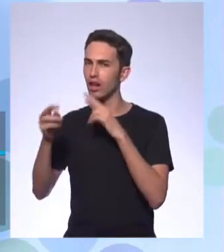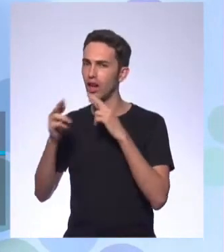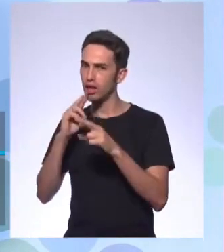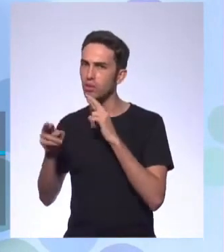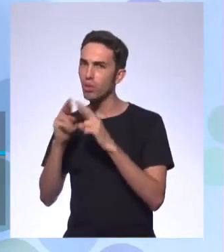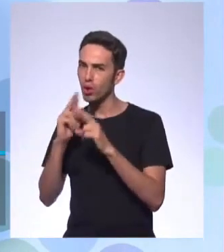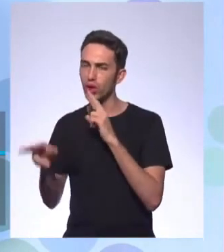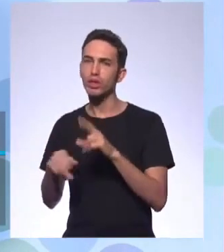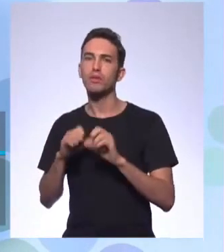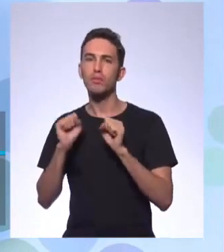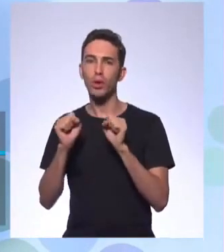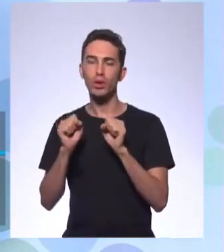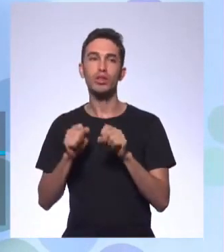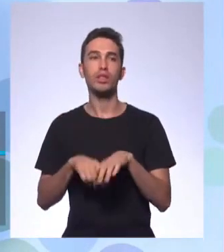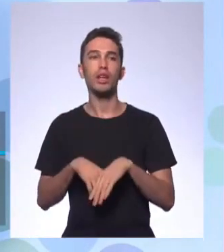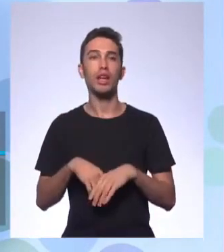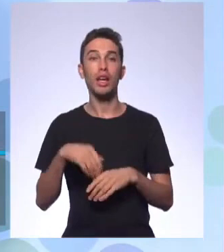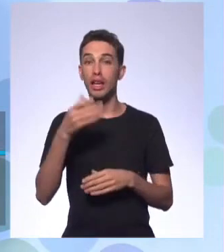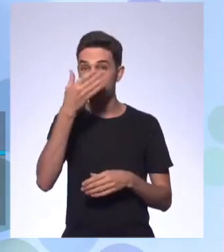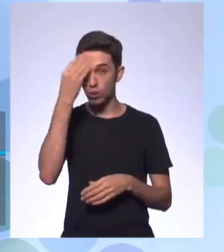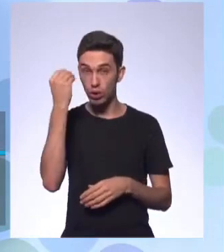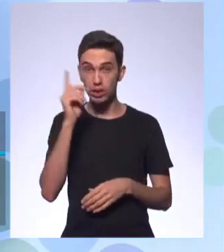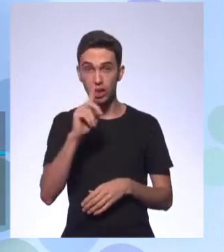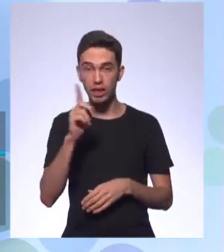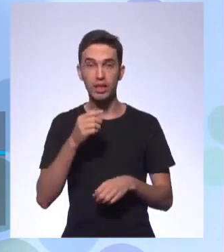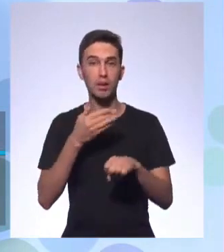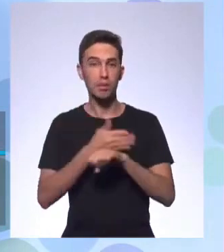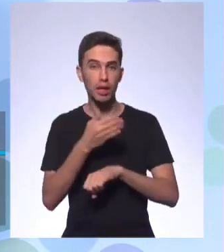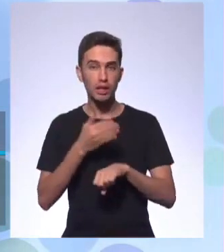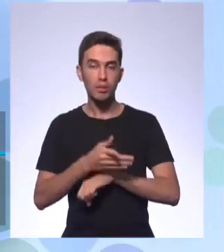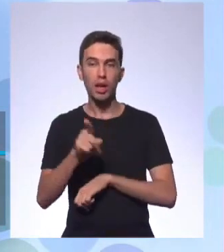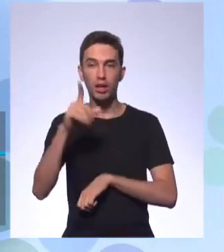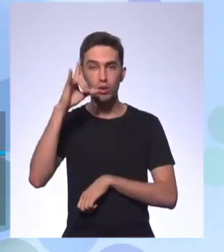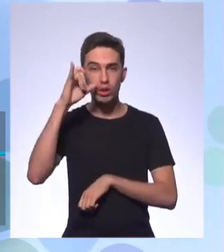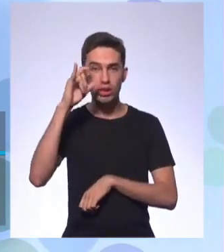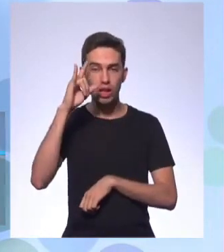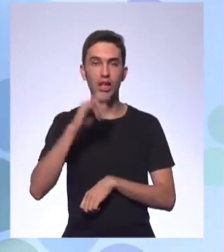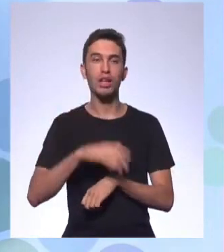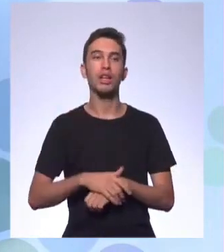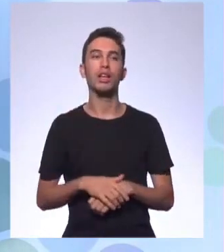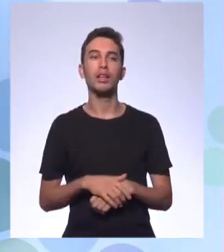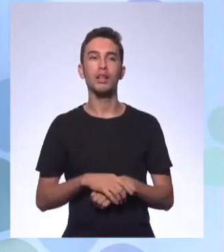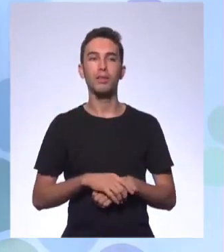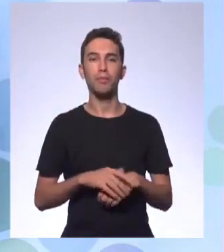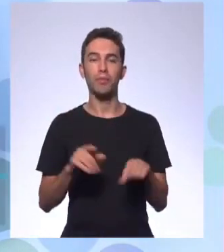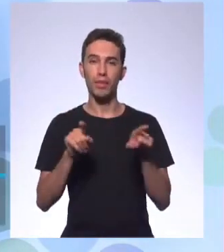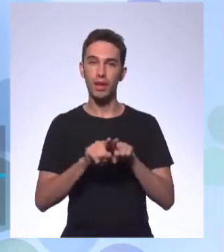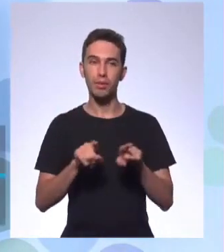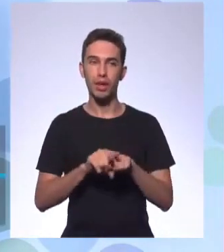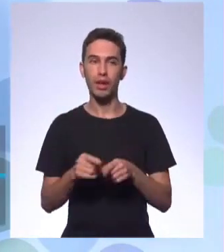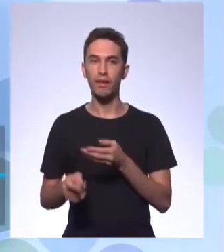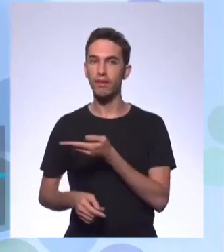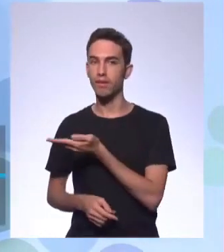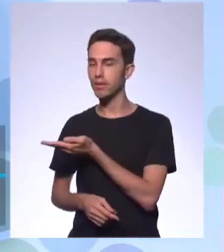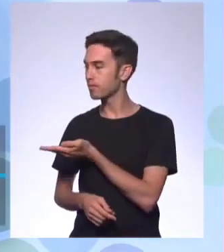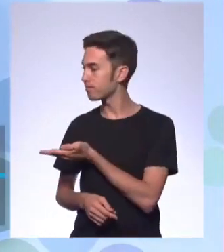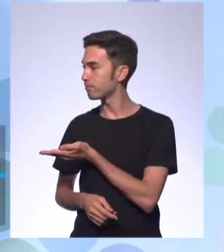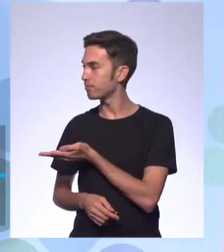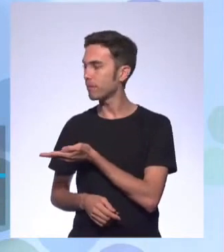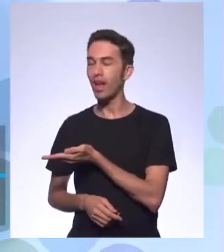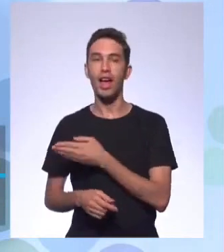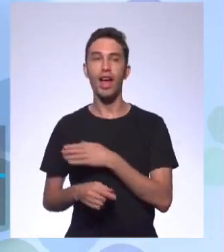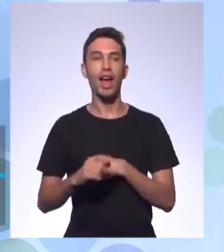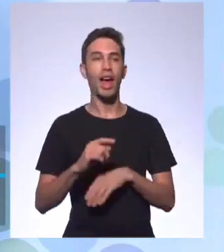pouco, compartilhar no chat. E não se esqueça de participar conosco no Instagram, Língua Portuguesa, CMSP, _EM. A gente sempre está lá